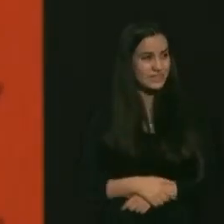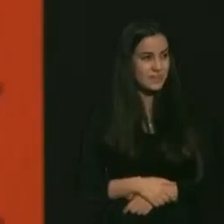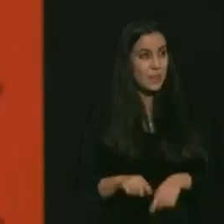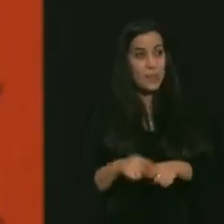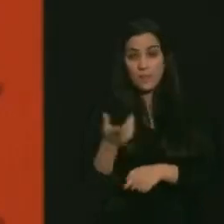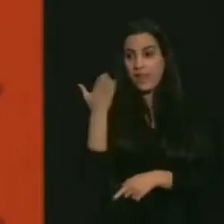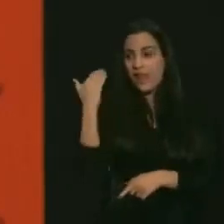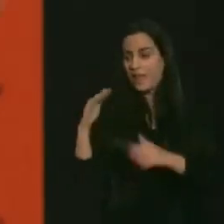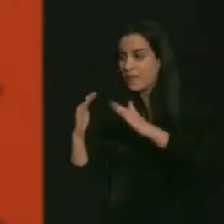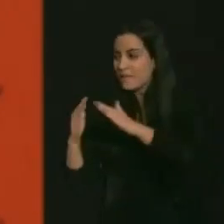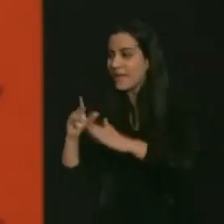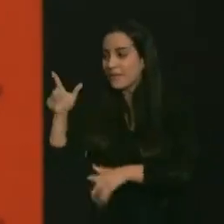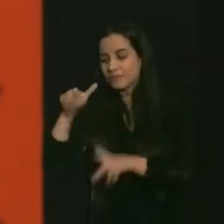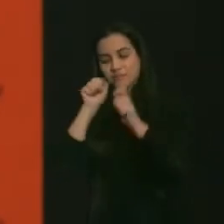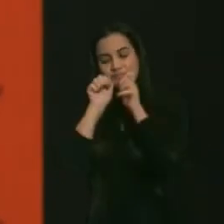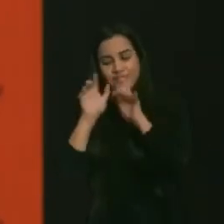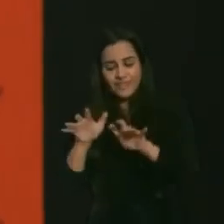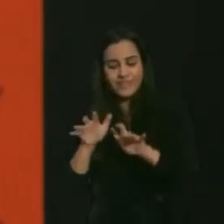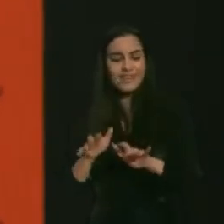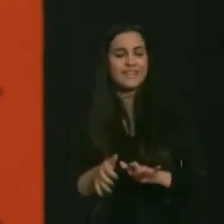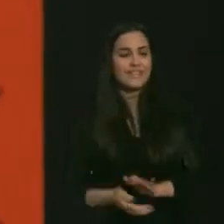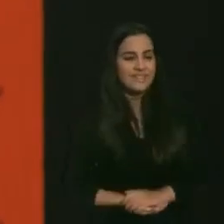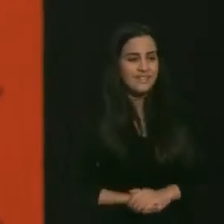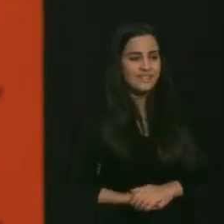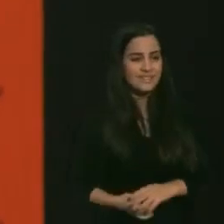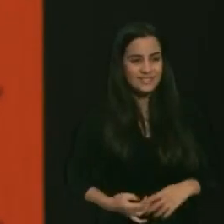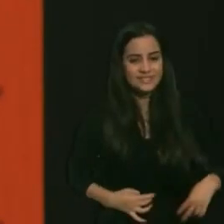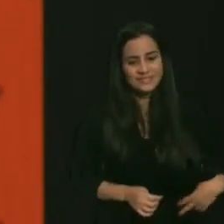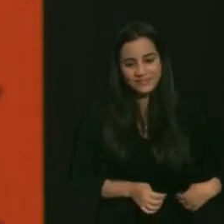Mas lá na minha casa é uma benção.